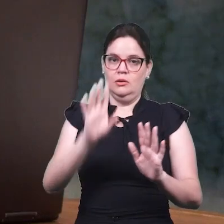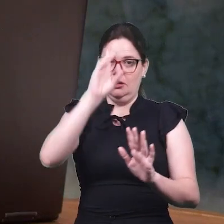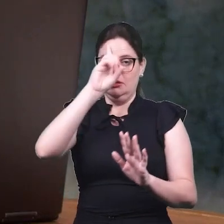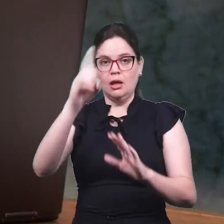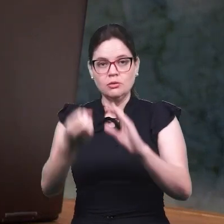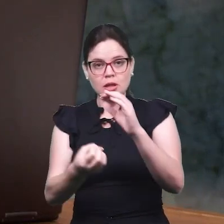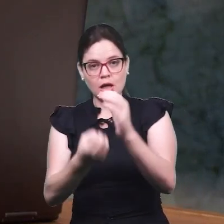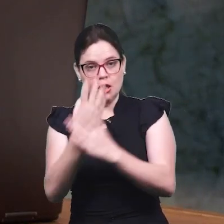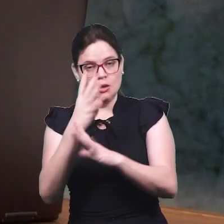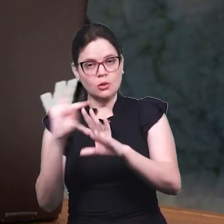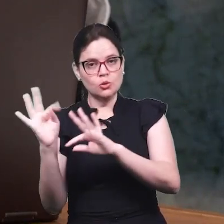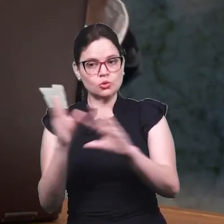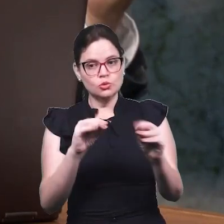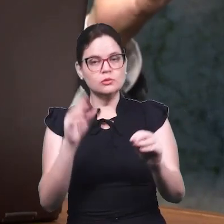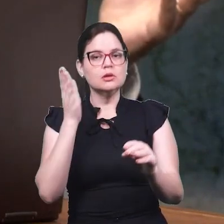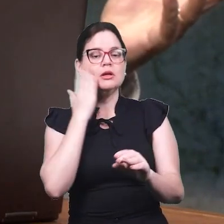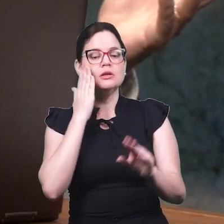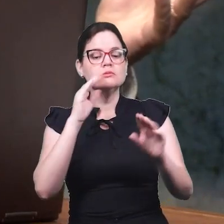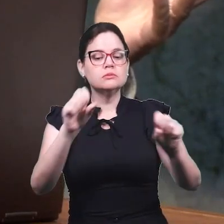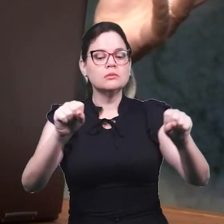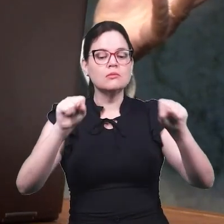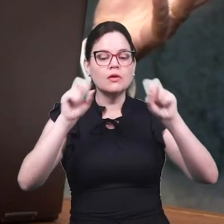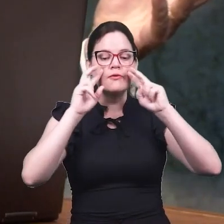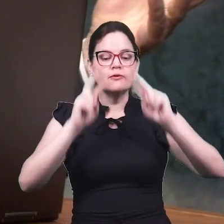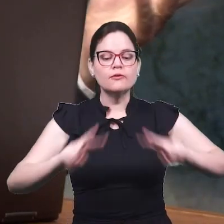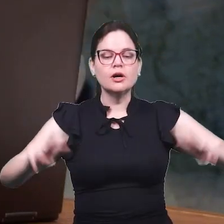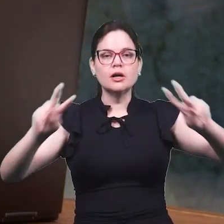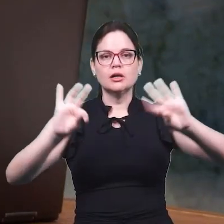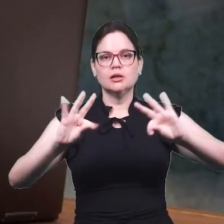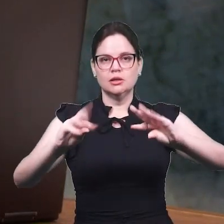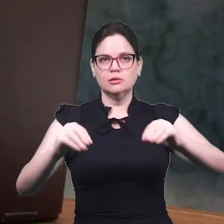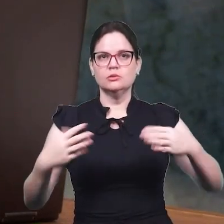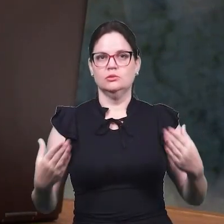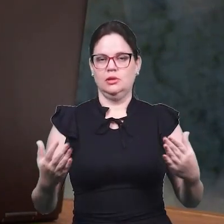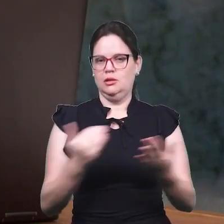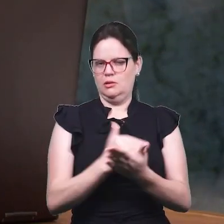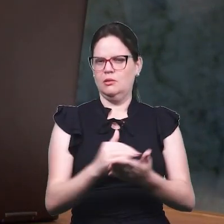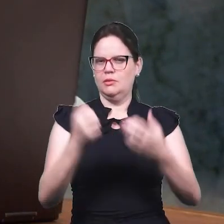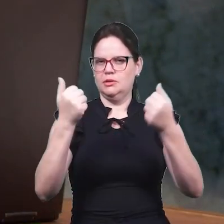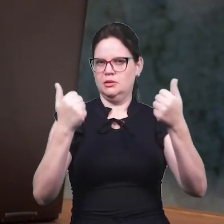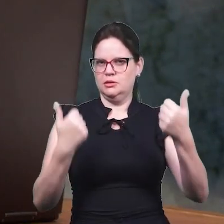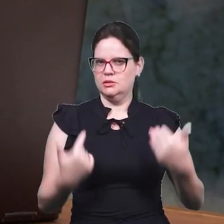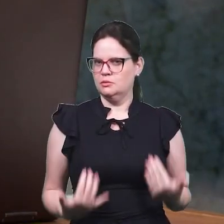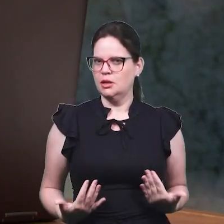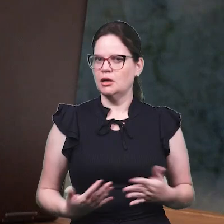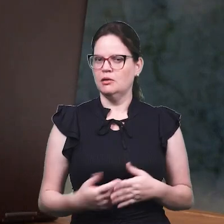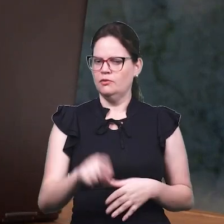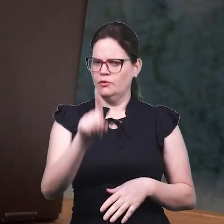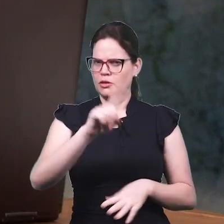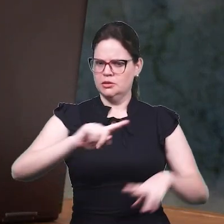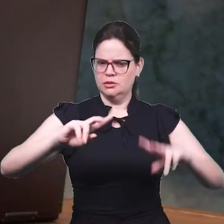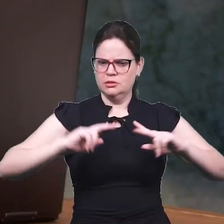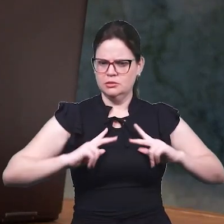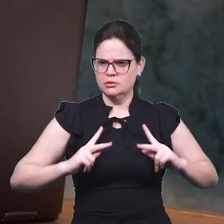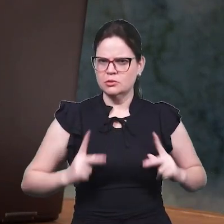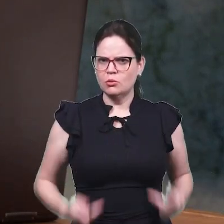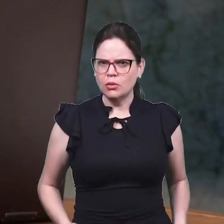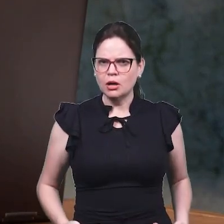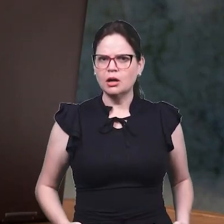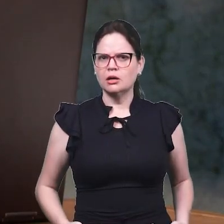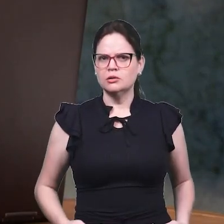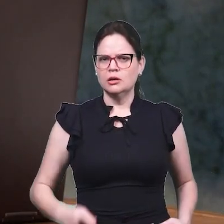criação manifesta a presença de Deus. Então, ele começa dizendo isso, que o homem